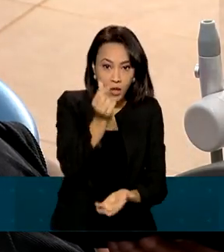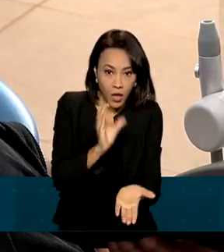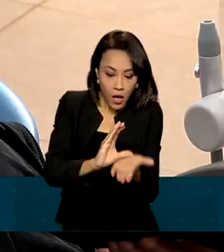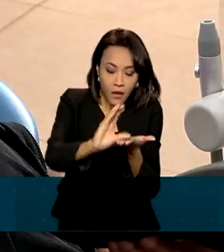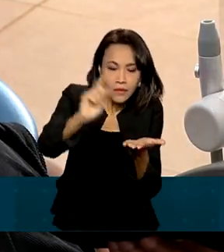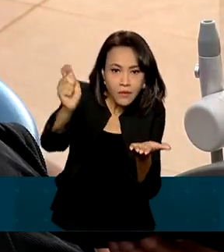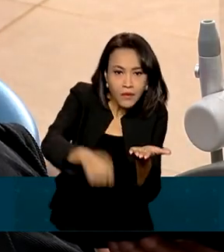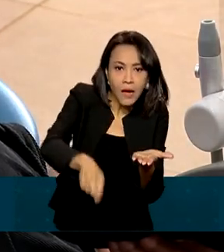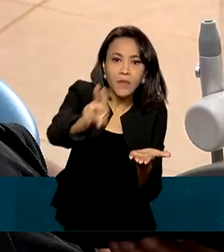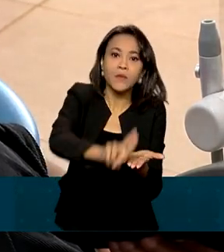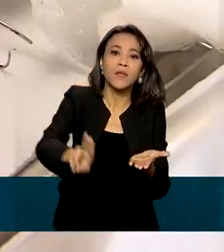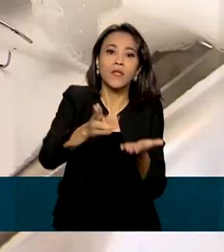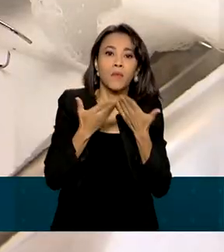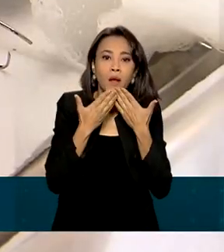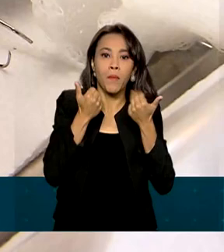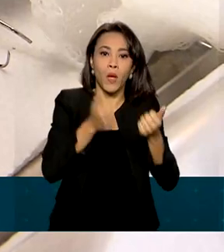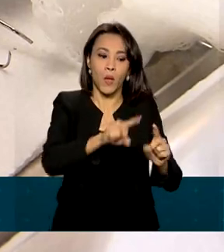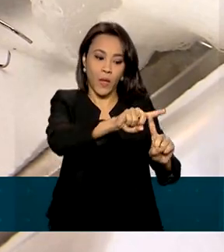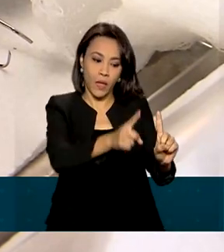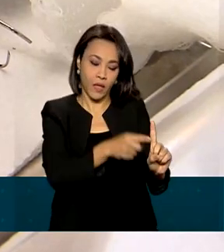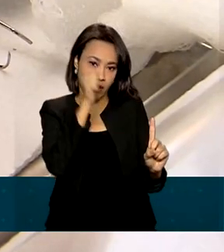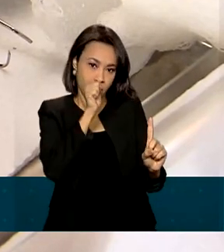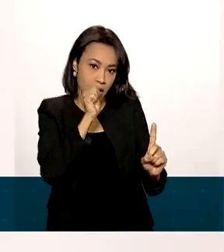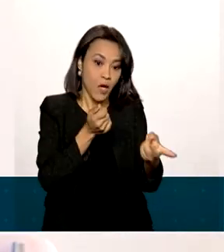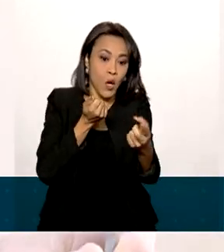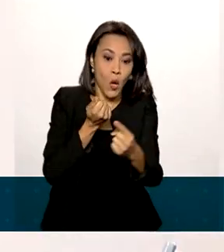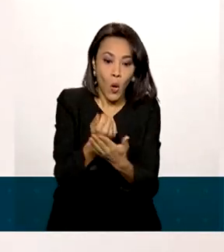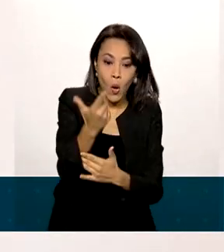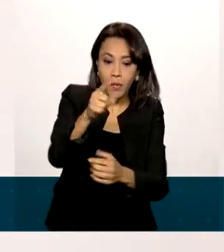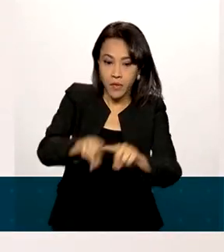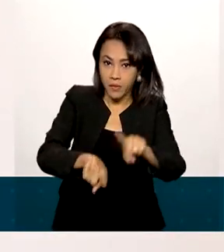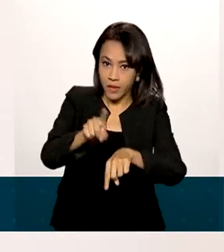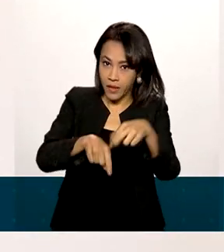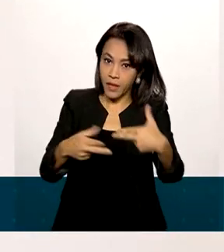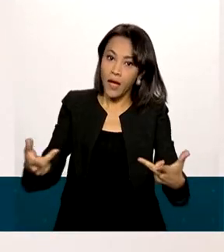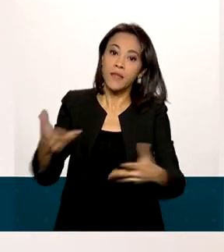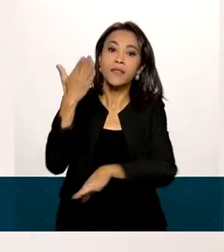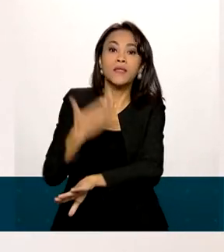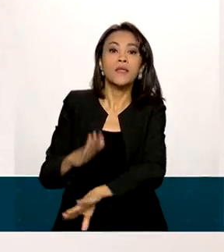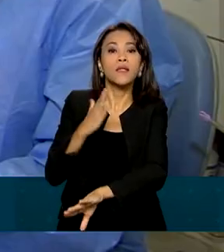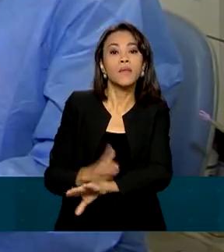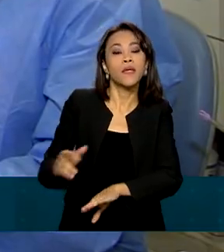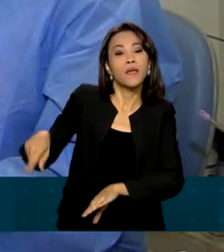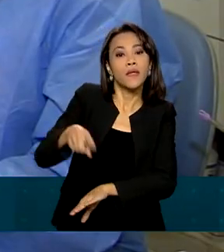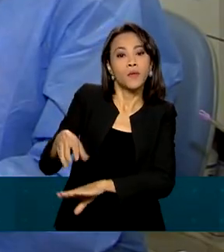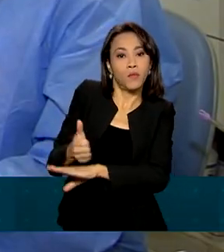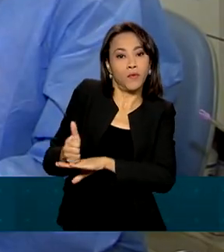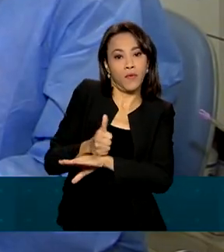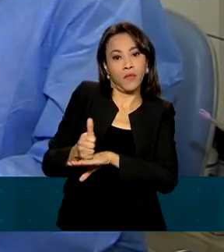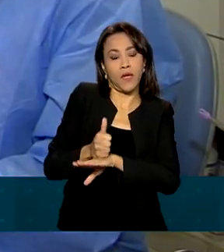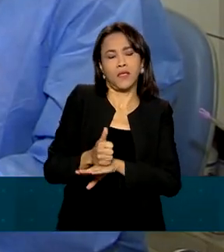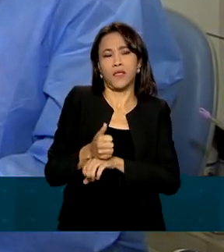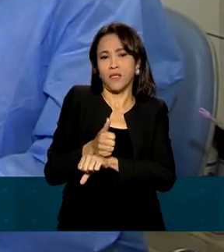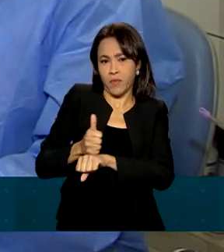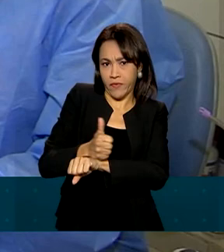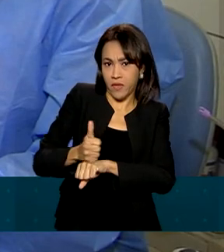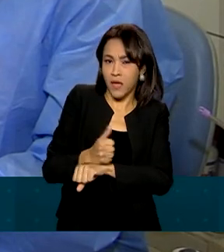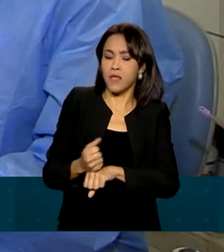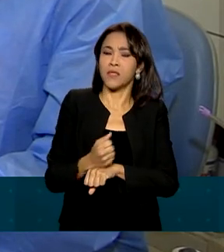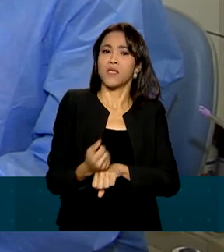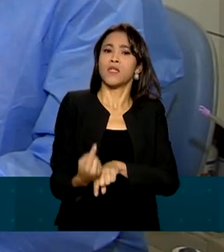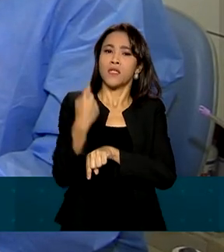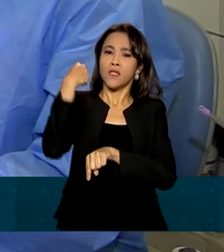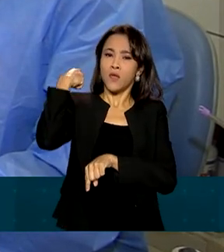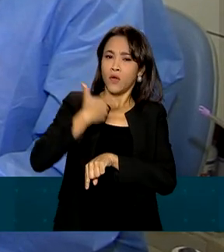na melhoria do atendimento à gestante na compra de materiais e na capacitação de profissionais só em 2021 o